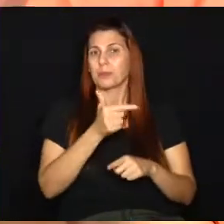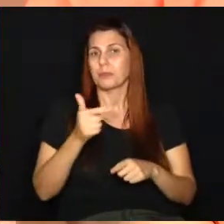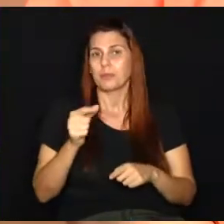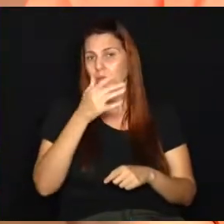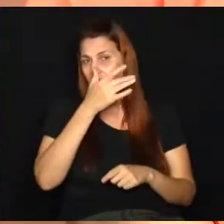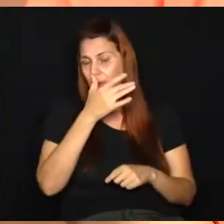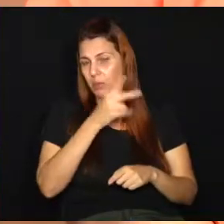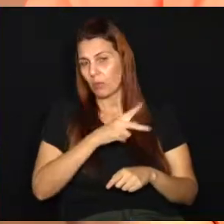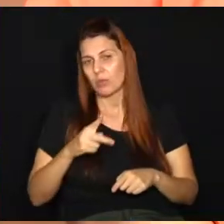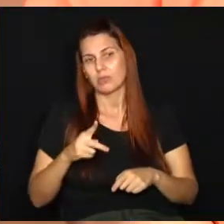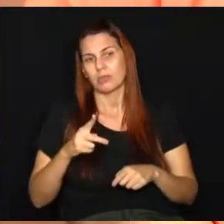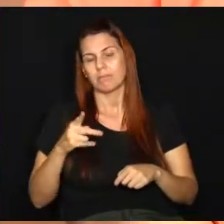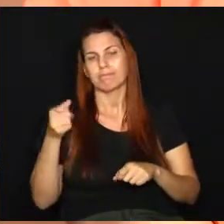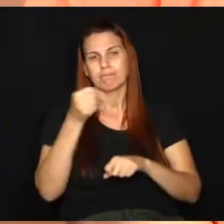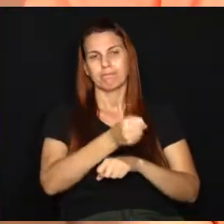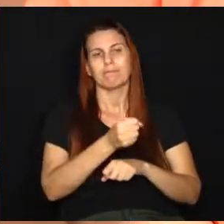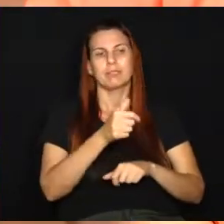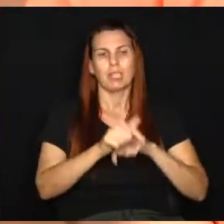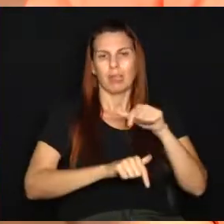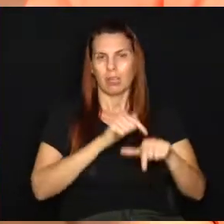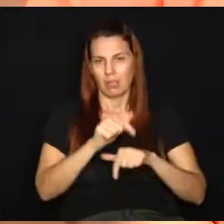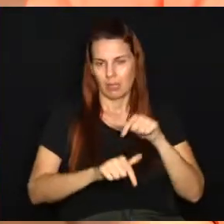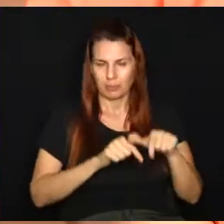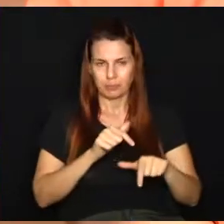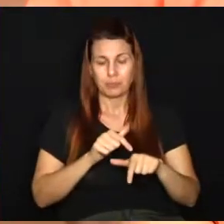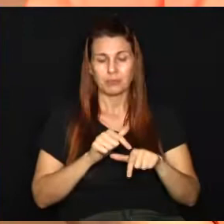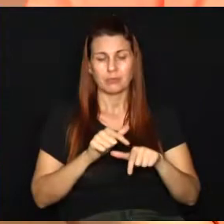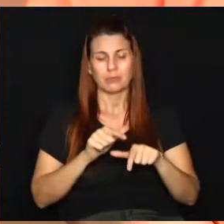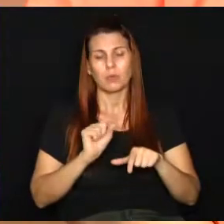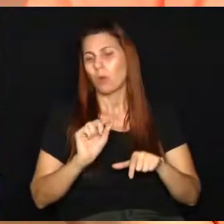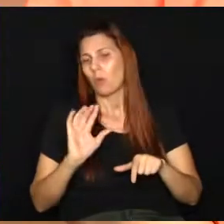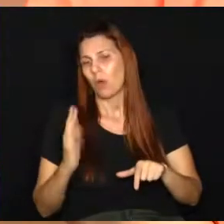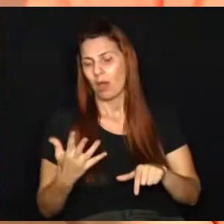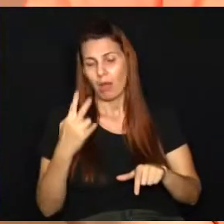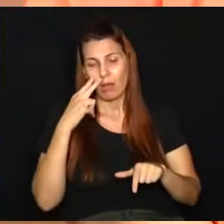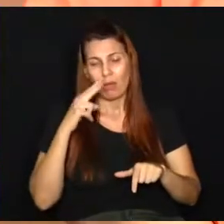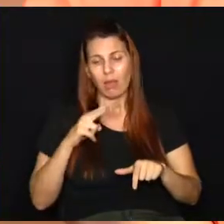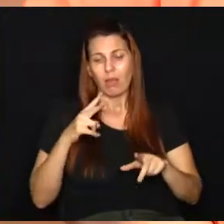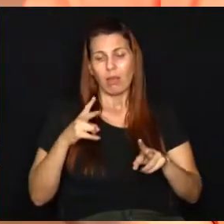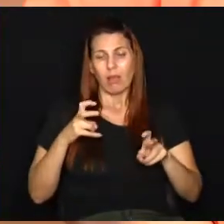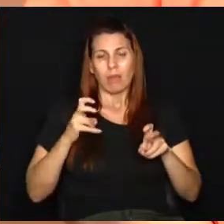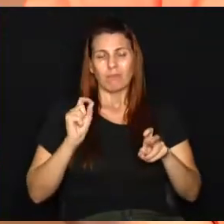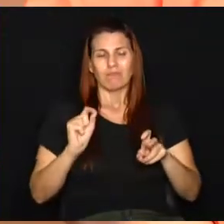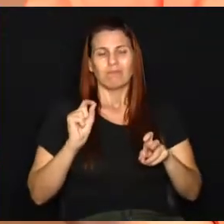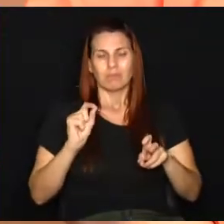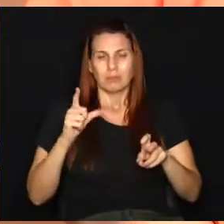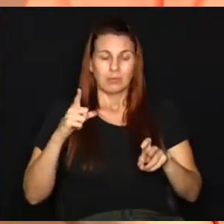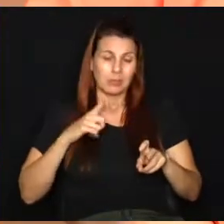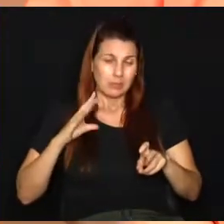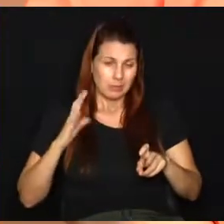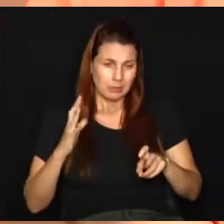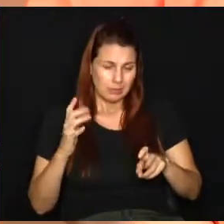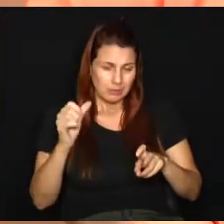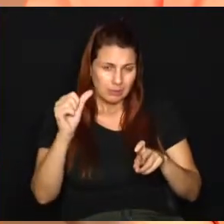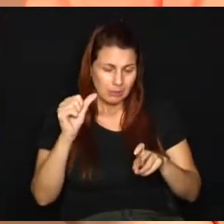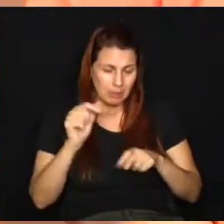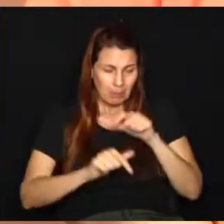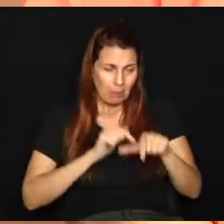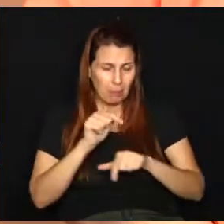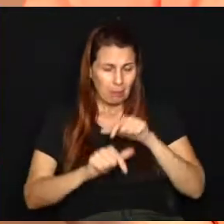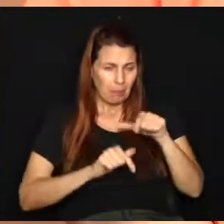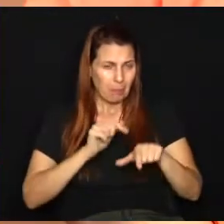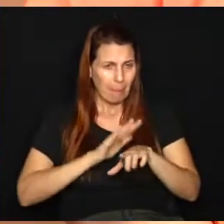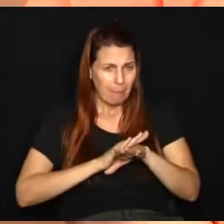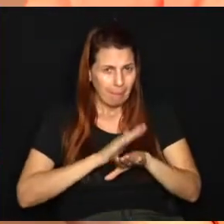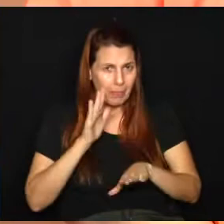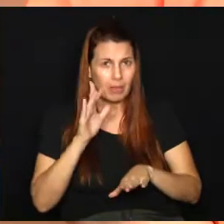falta de profissionais. E a gente vai vendo que tudo isso acaba acarretando em mais trabalho, em